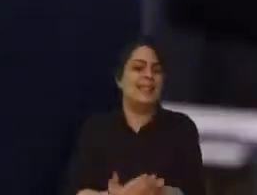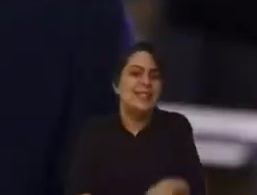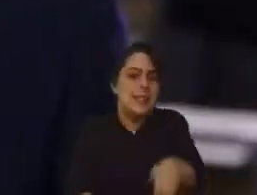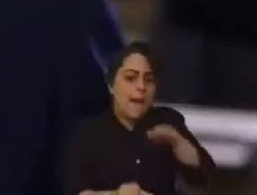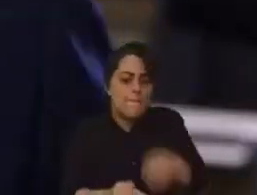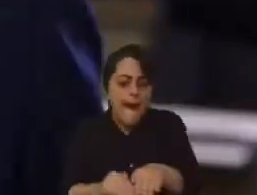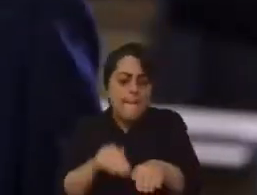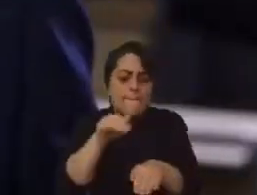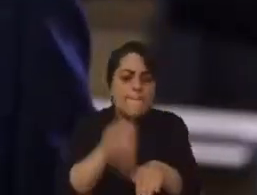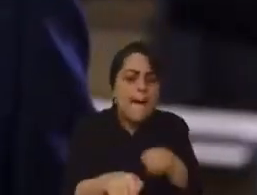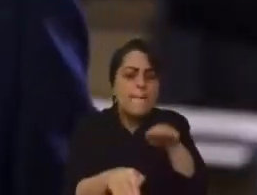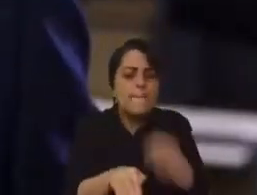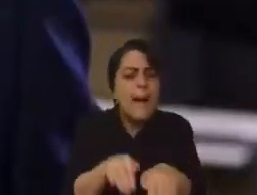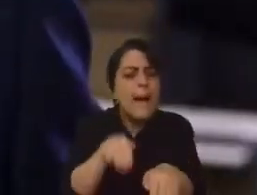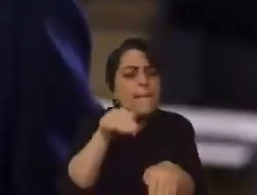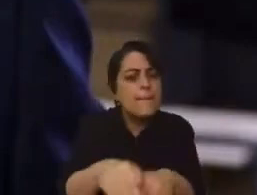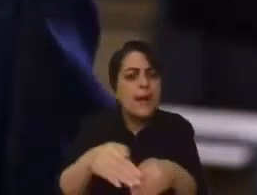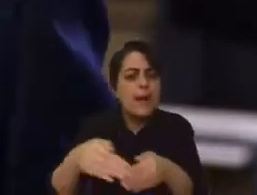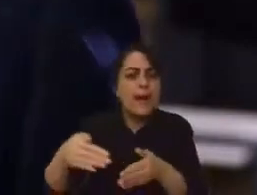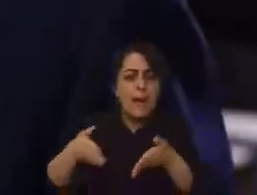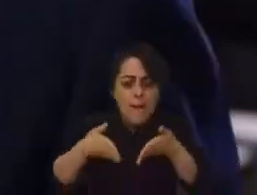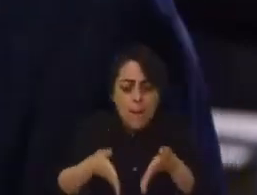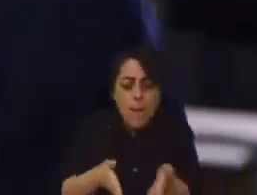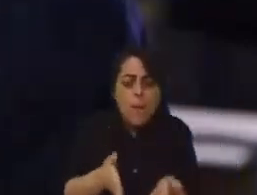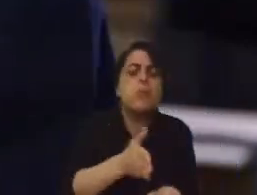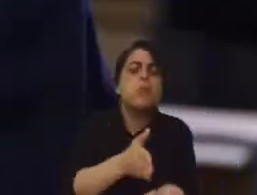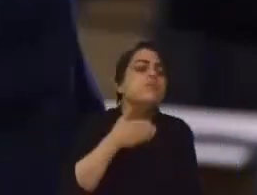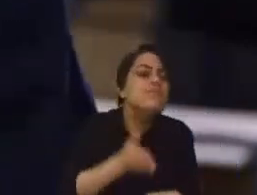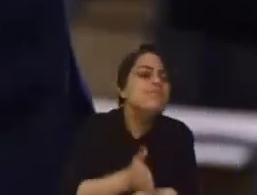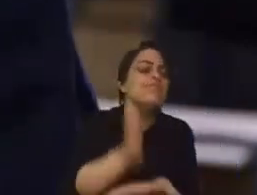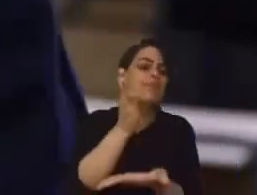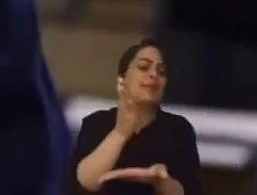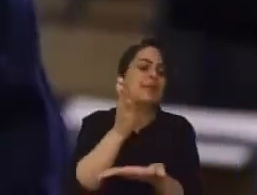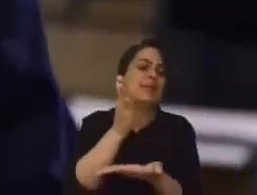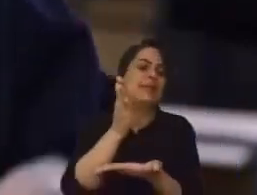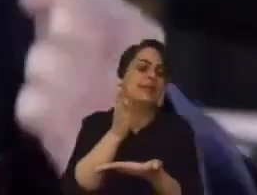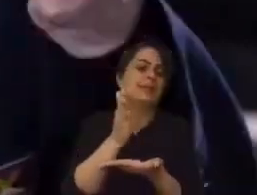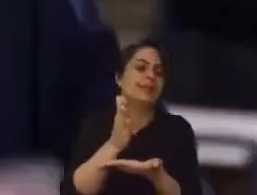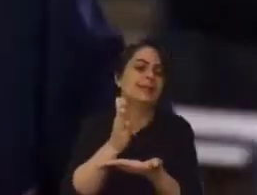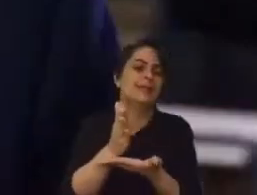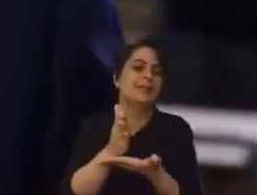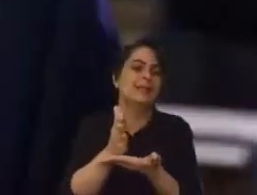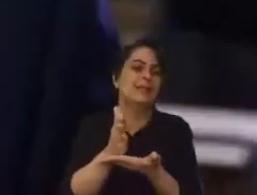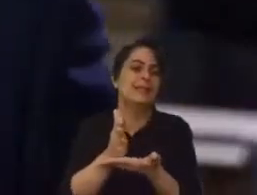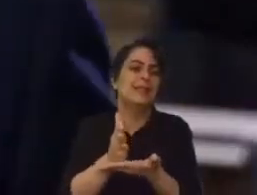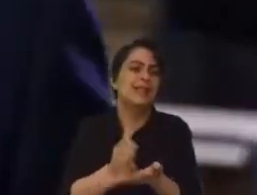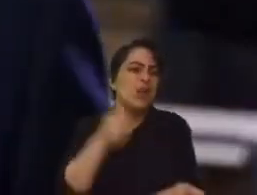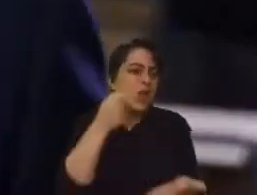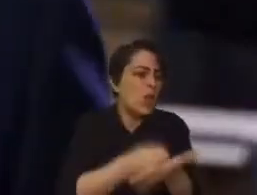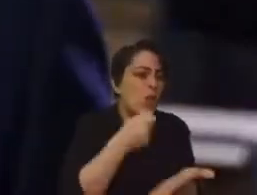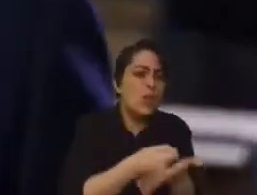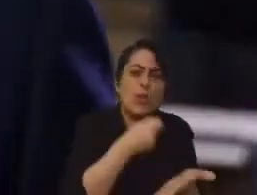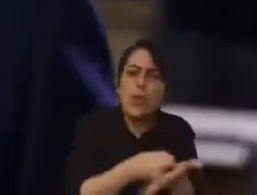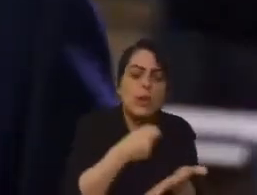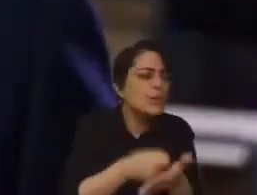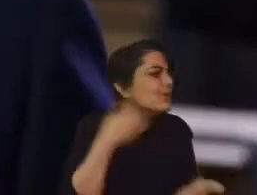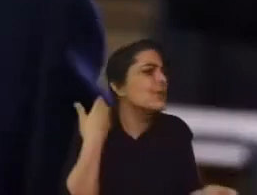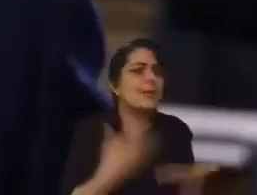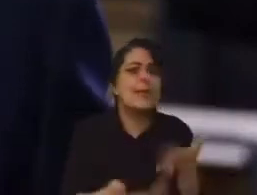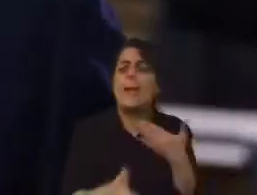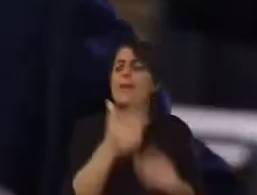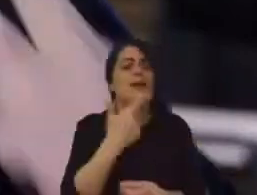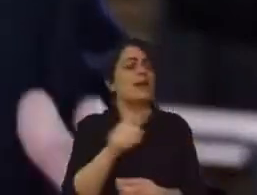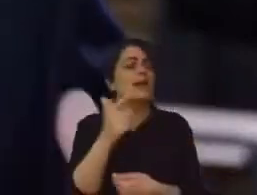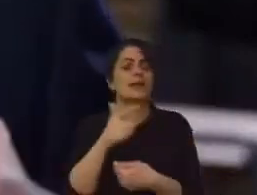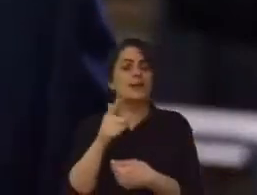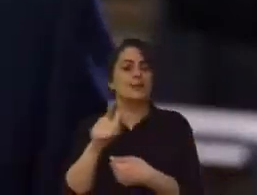nova caminhada que nós queremos fazer, que não existe luta perdida, a única luta perdida é aquela que a gente não participou, e